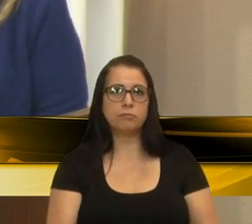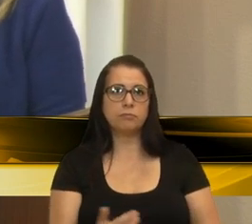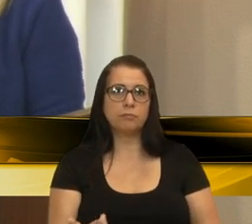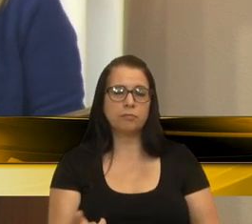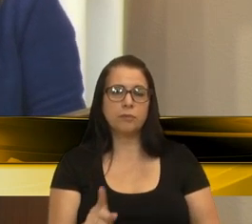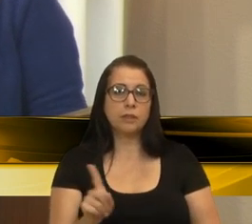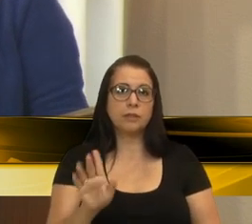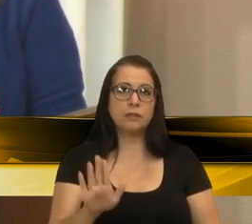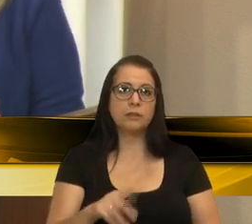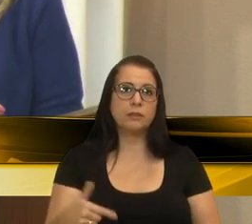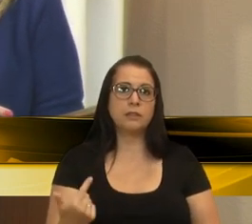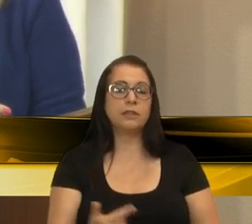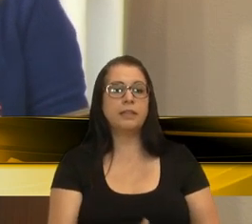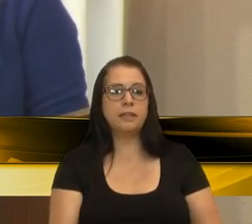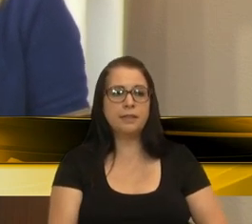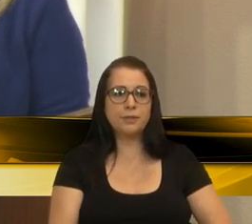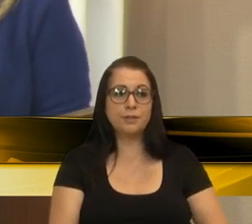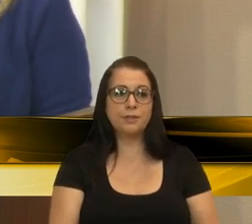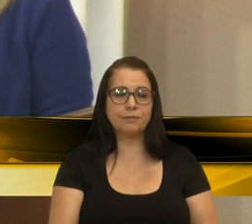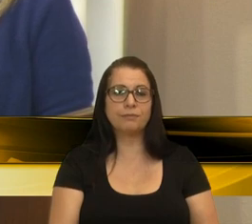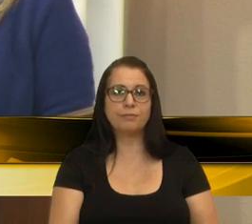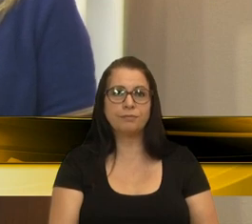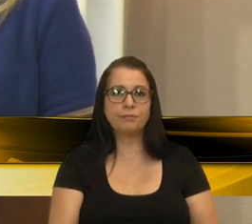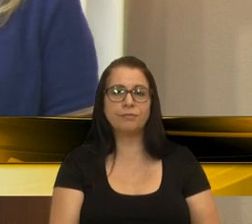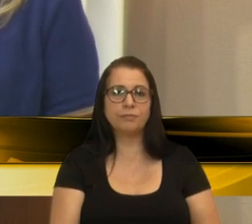não fique numa discussão